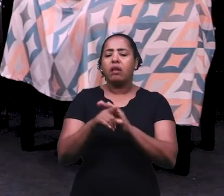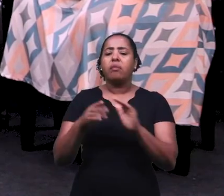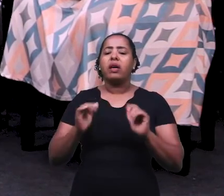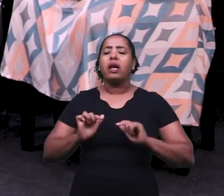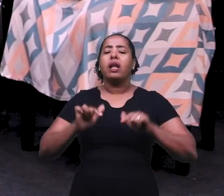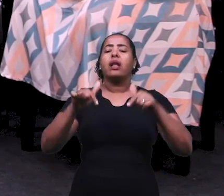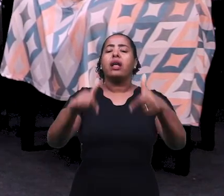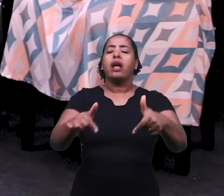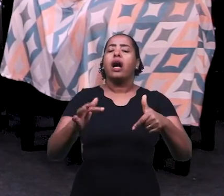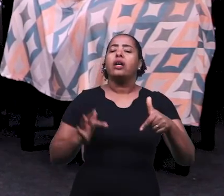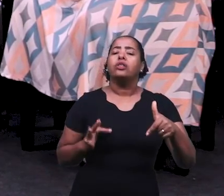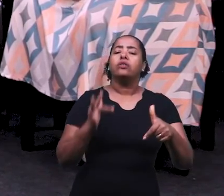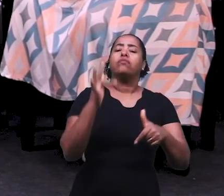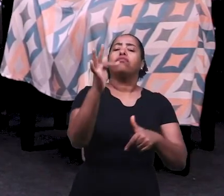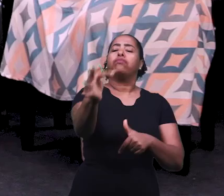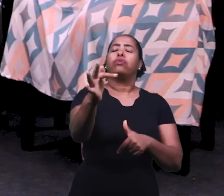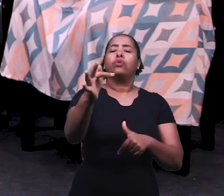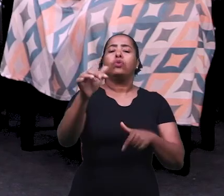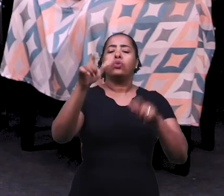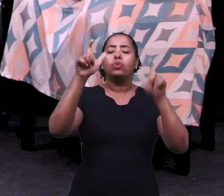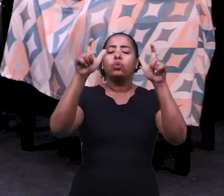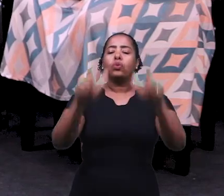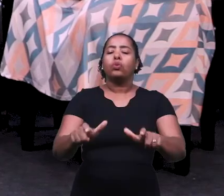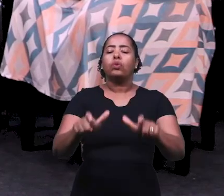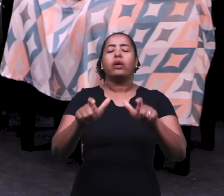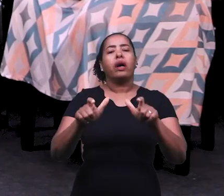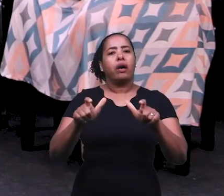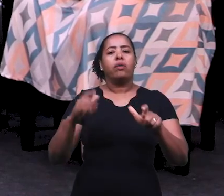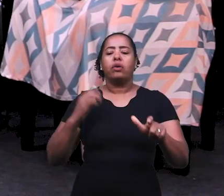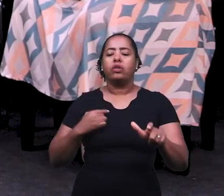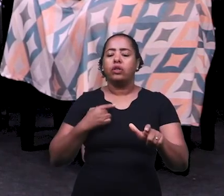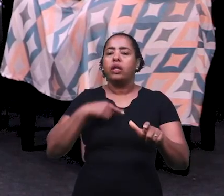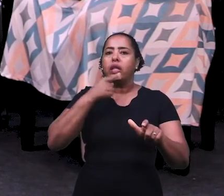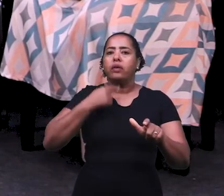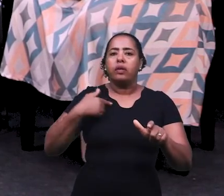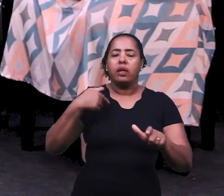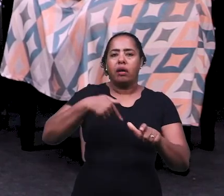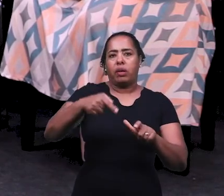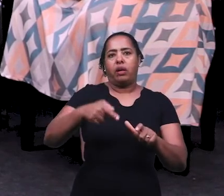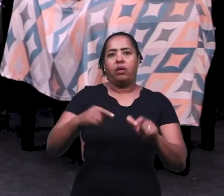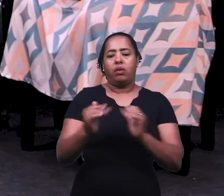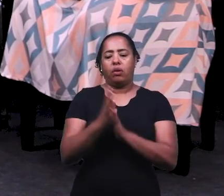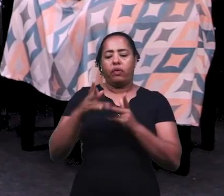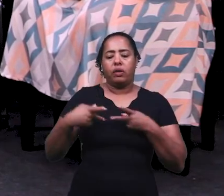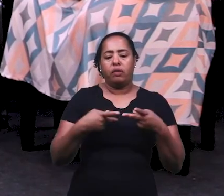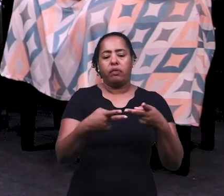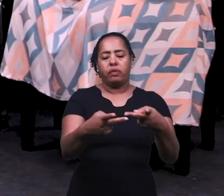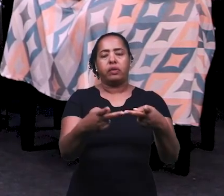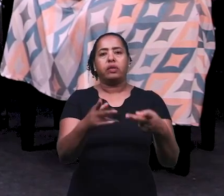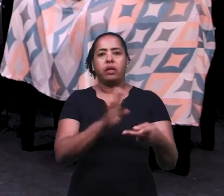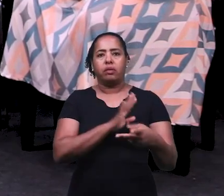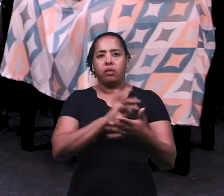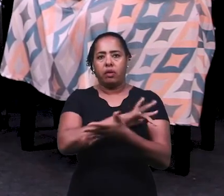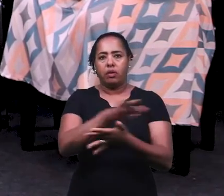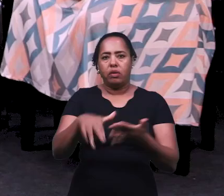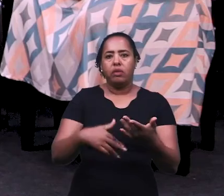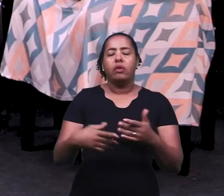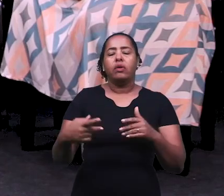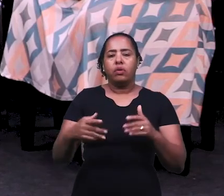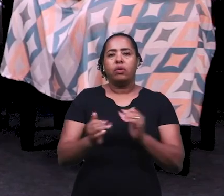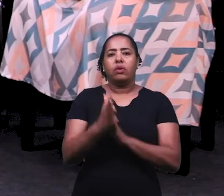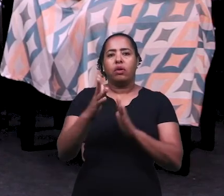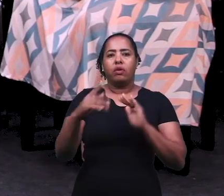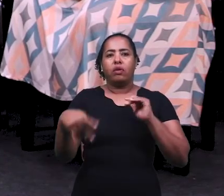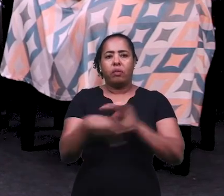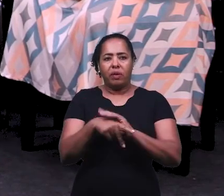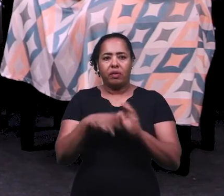oração, o louvor também vai aonde não possamos ir. E sabemos que esse trabalho tem alegrado a muitos corações, tem visitado a muitos corações com o